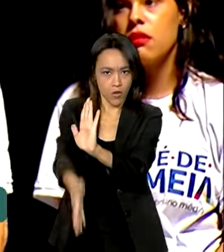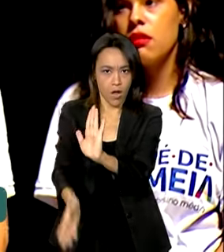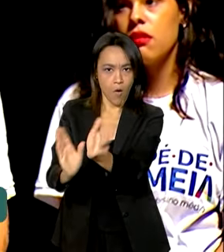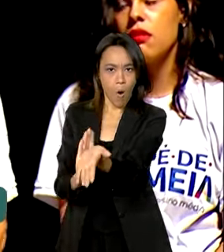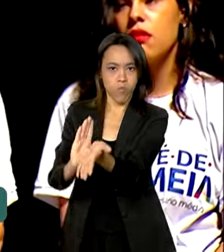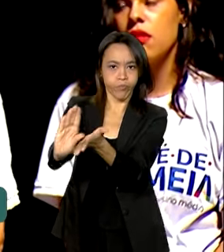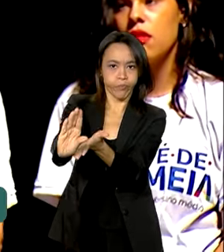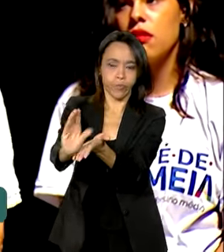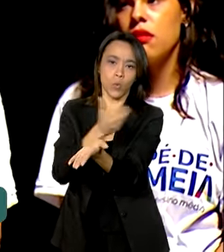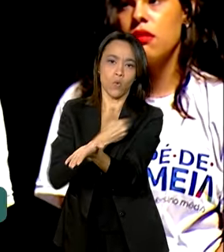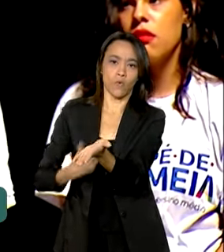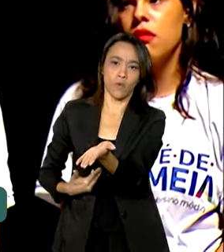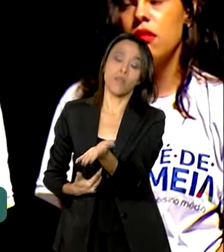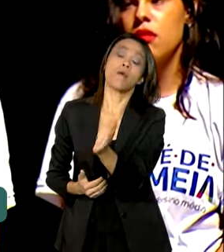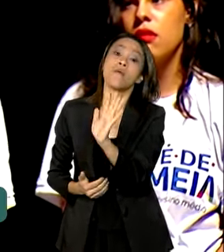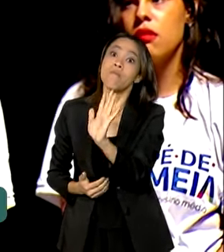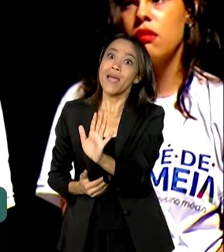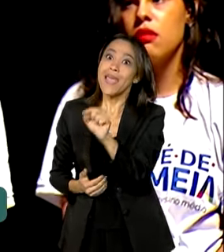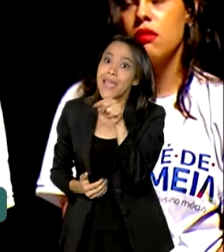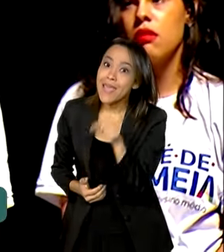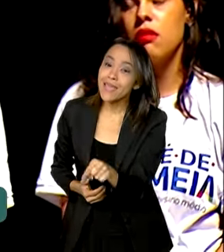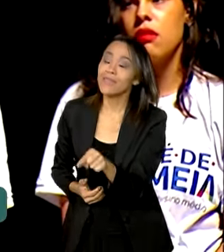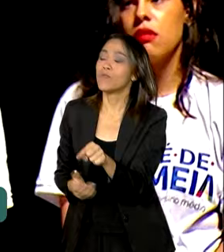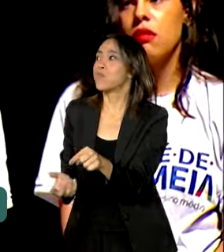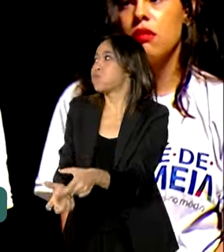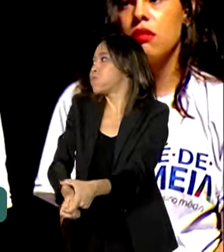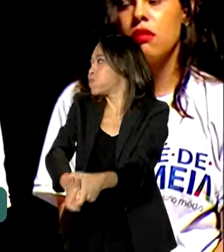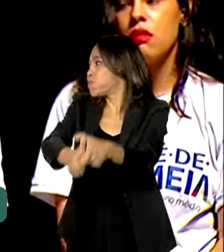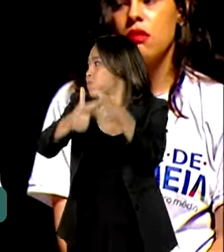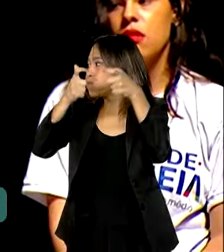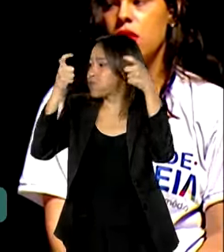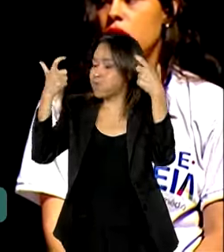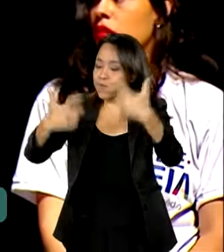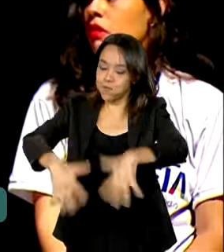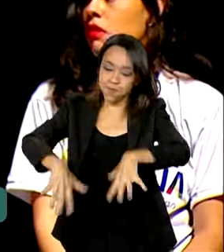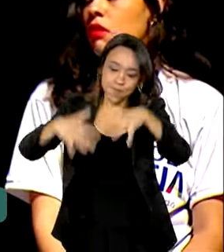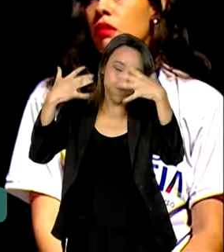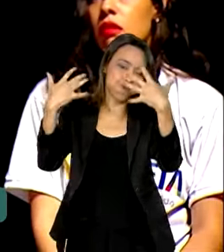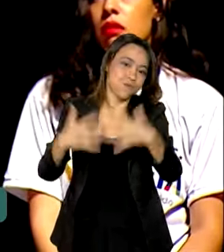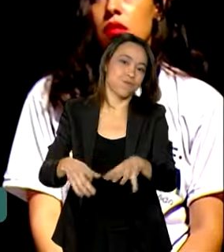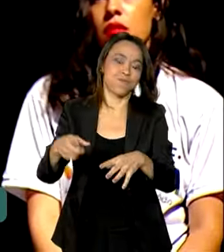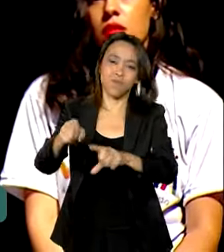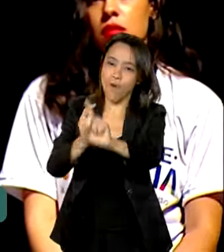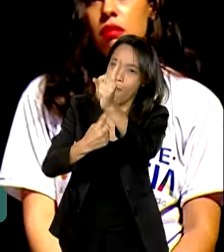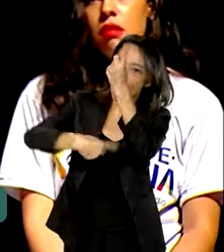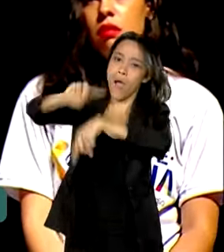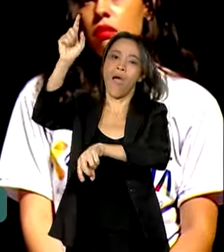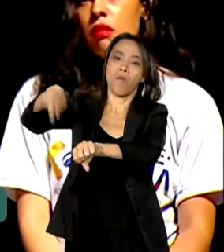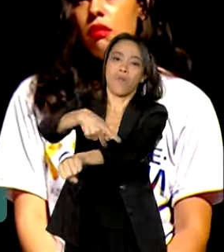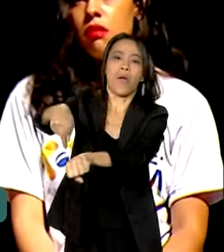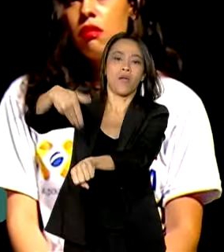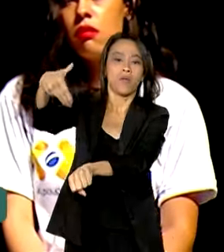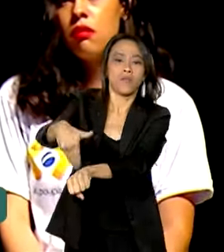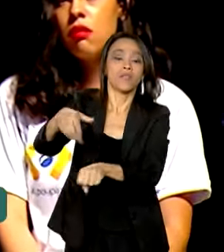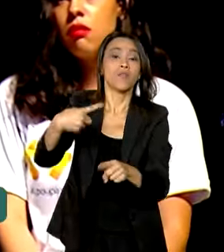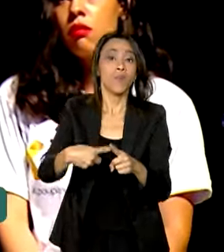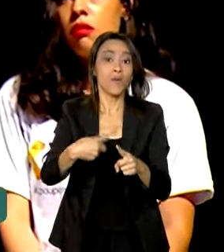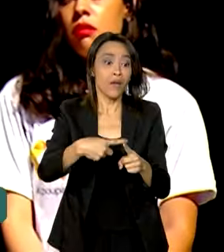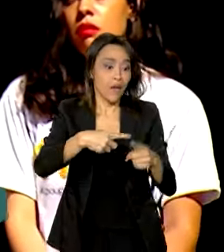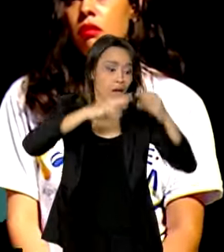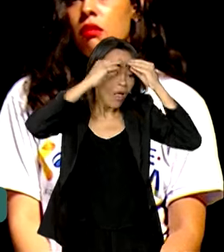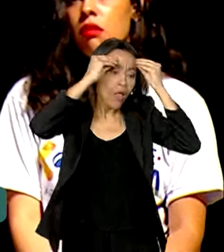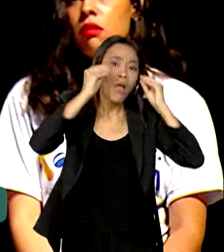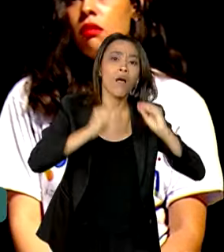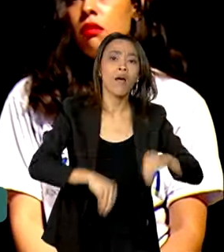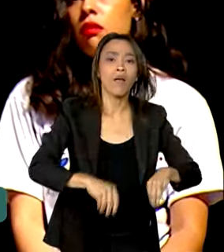Mas eu não tenho dúvida que esse é o maior investimento que um país pode fazer. Porque o grande motivo que um aluno deixa a